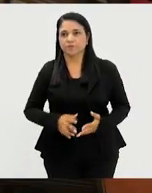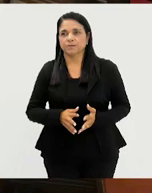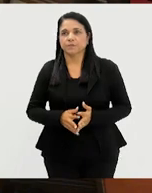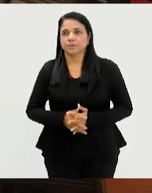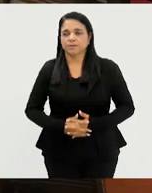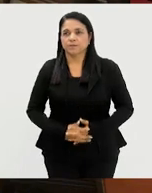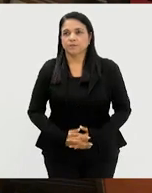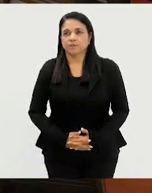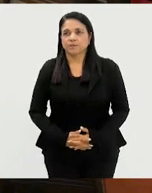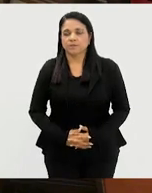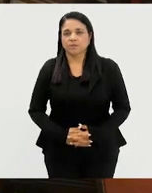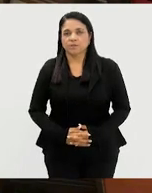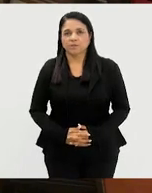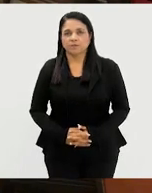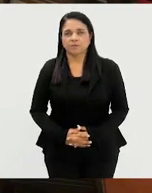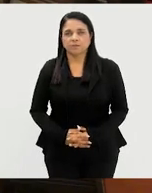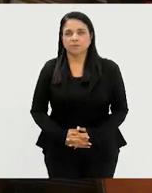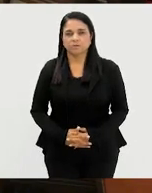presidente